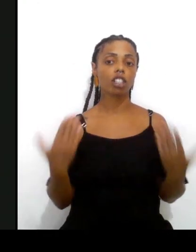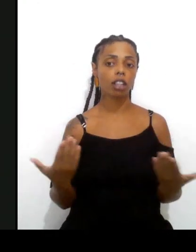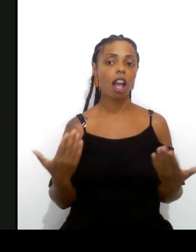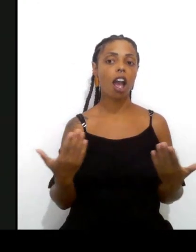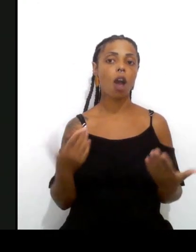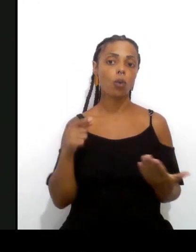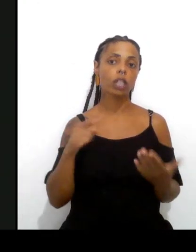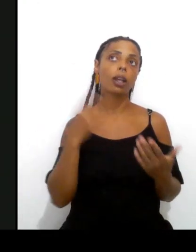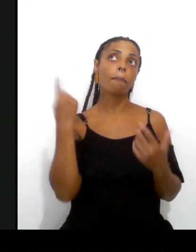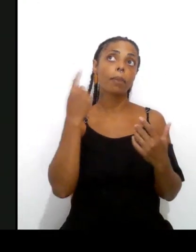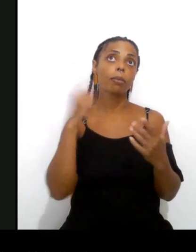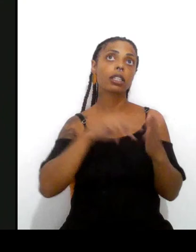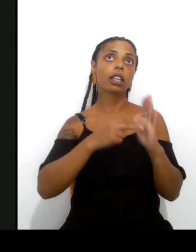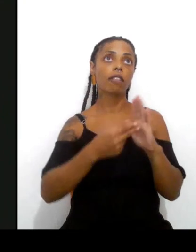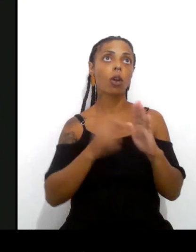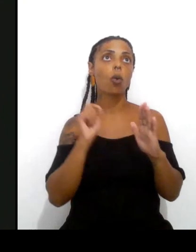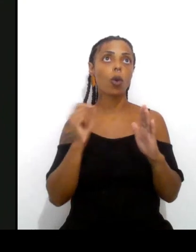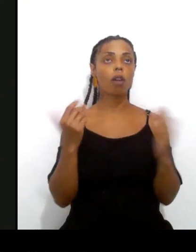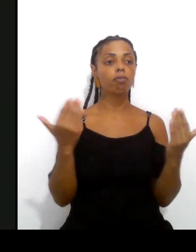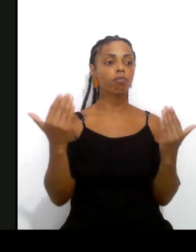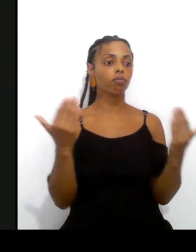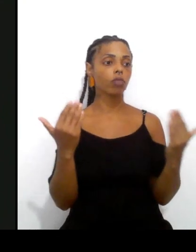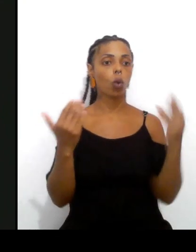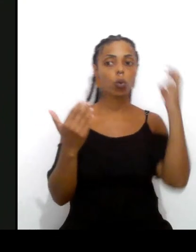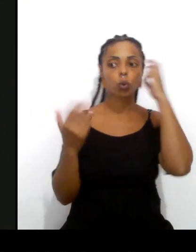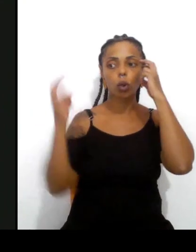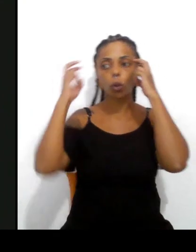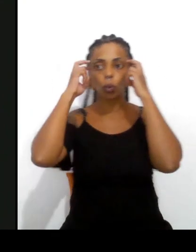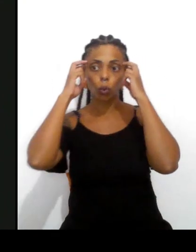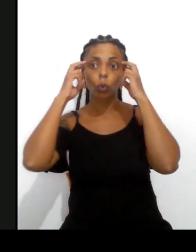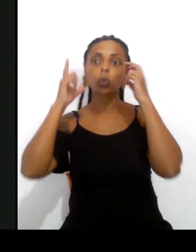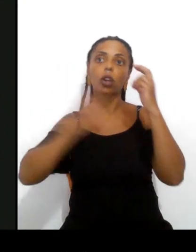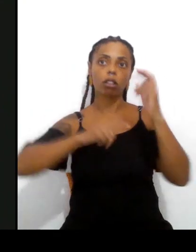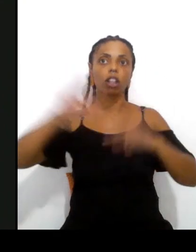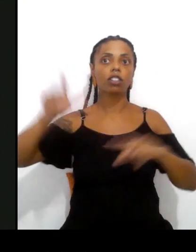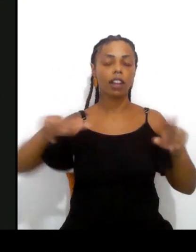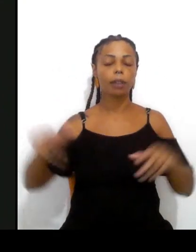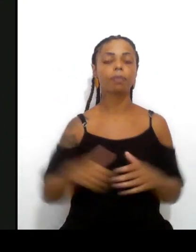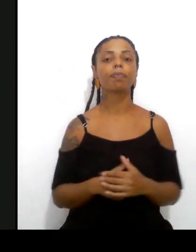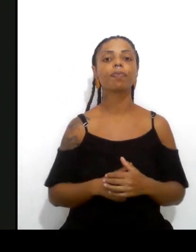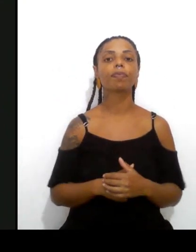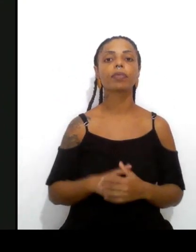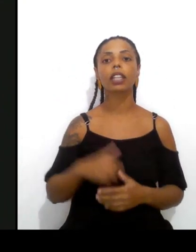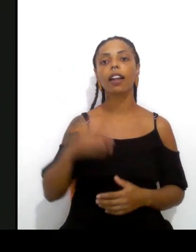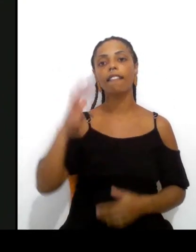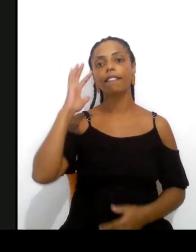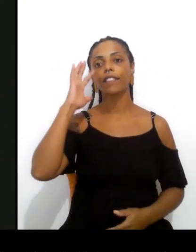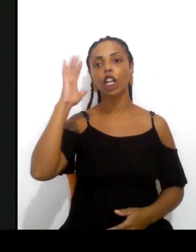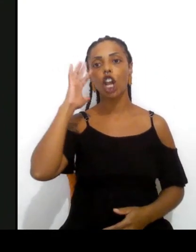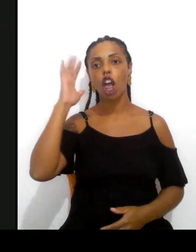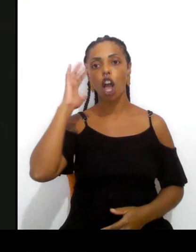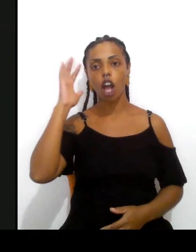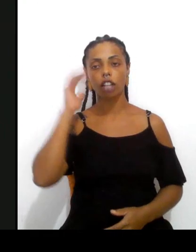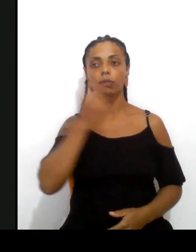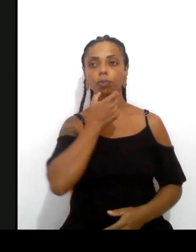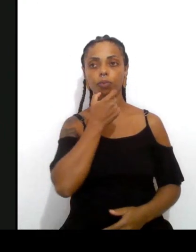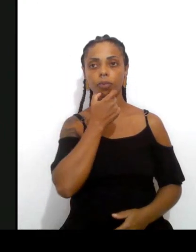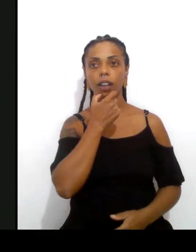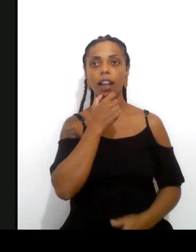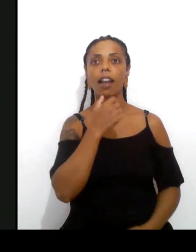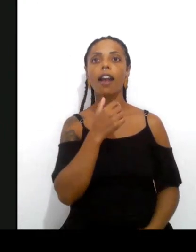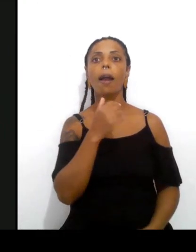definição da relatividade das culturas o filósofo britânico Francis Bacon ancestral do